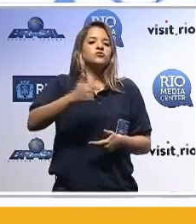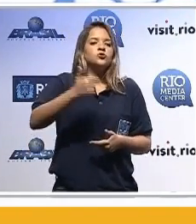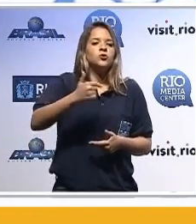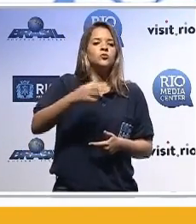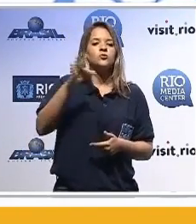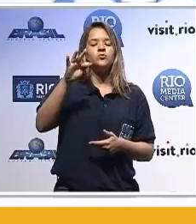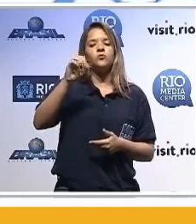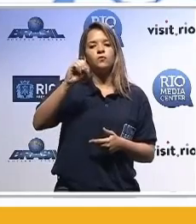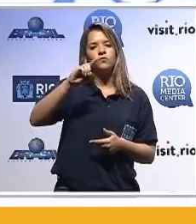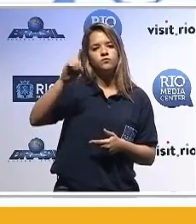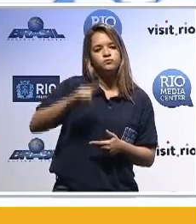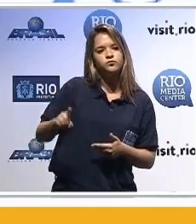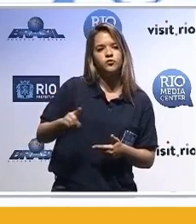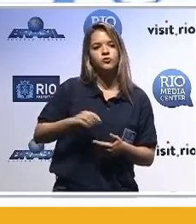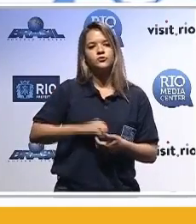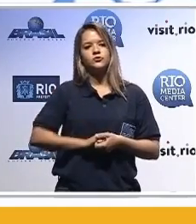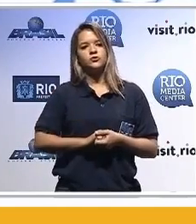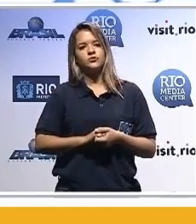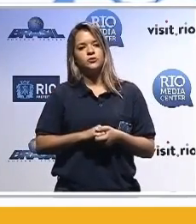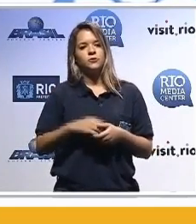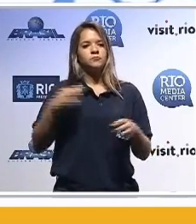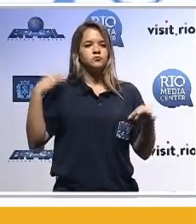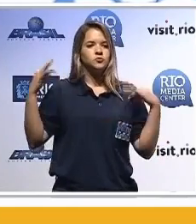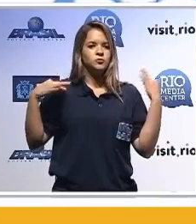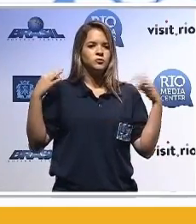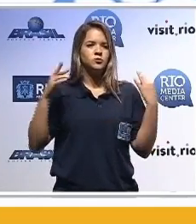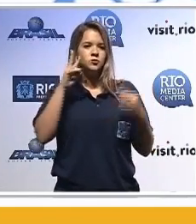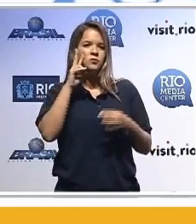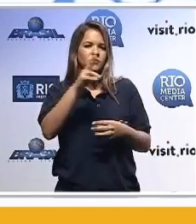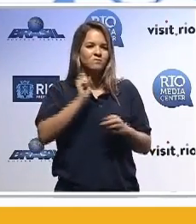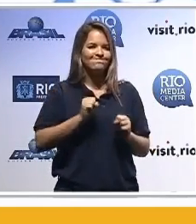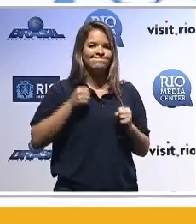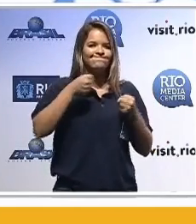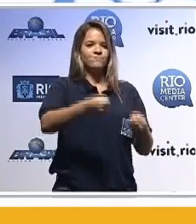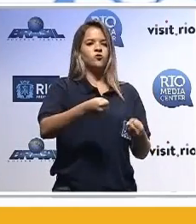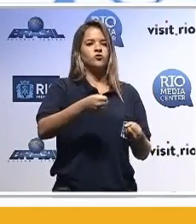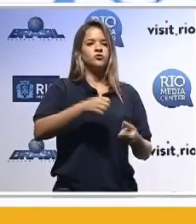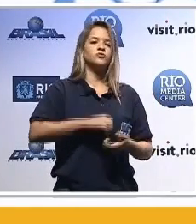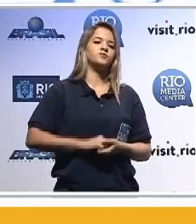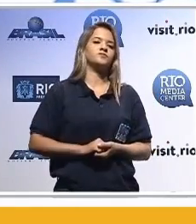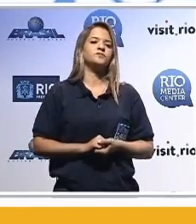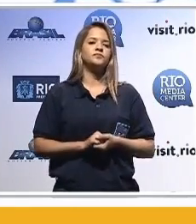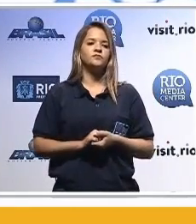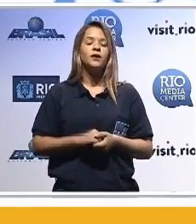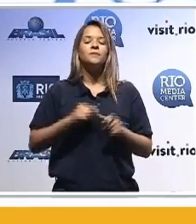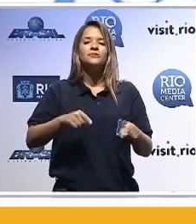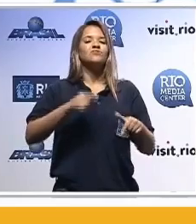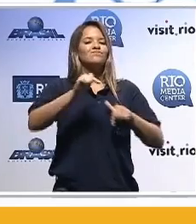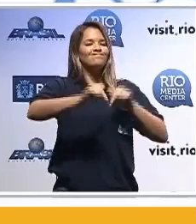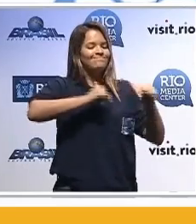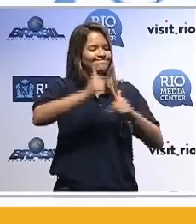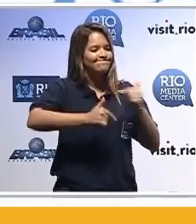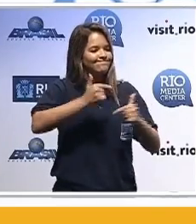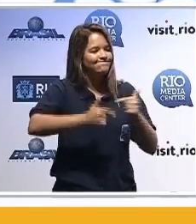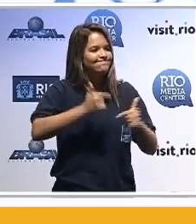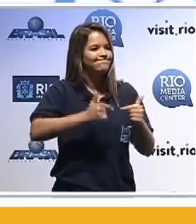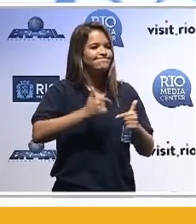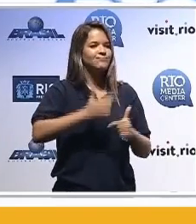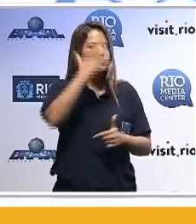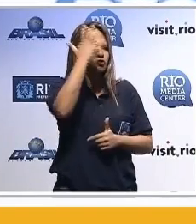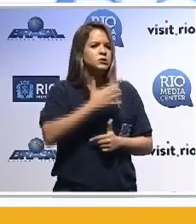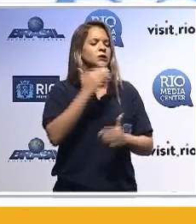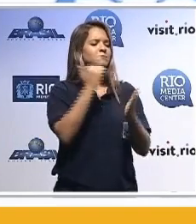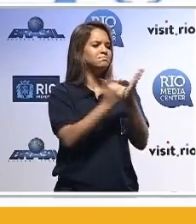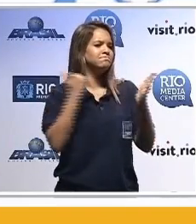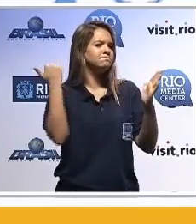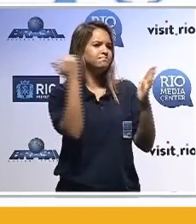teria dificuldade de, como disse o ministro, de responder por eles aqui. Mas o trabalho lá é muito sério, né? O trabalho que eles têm feito é